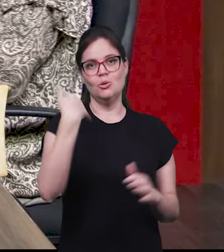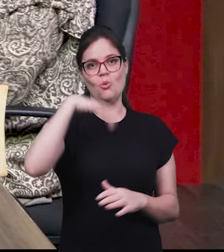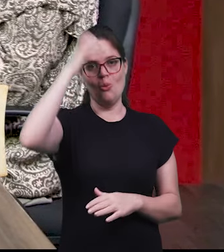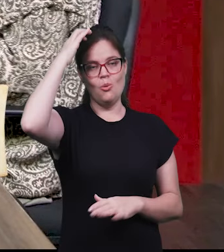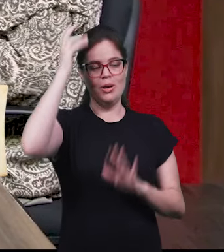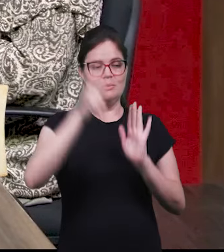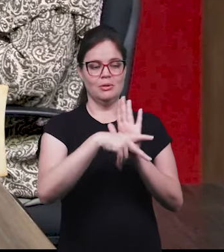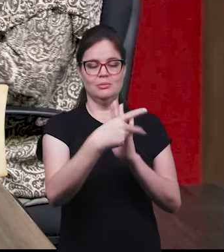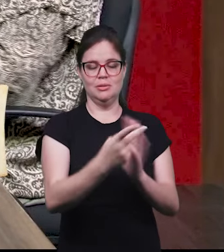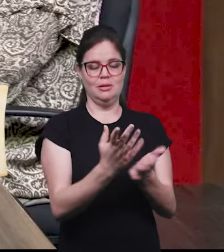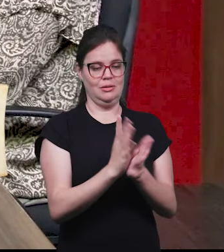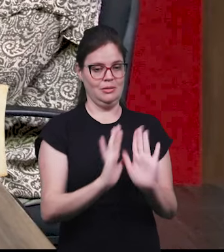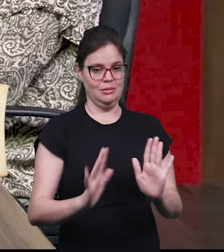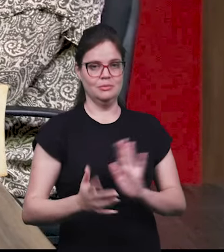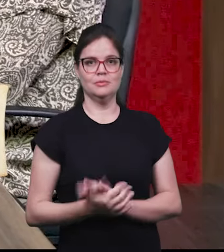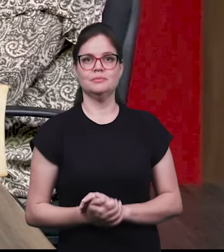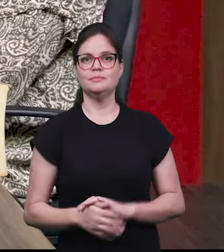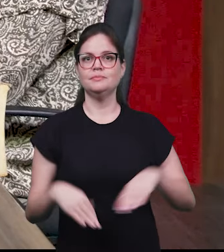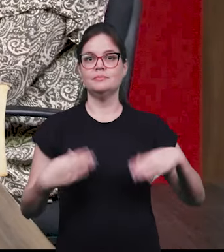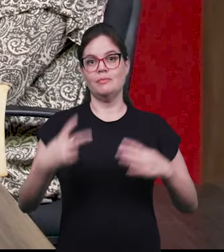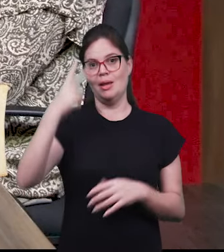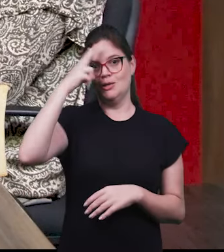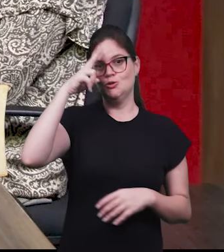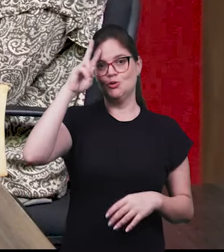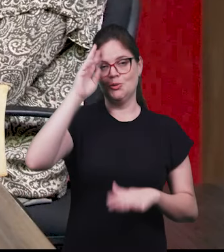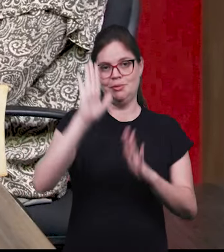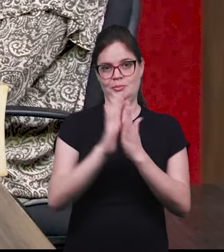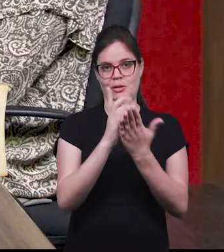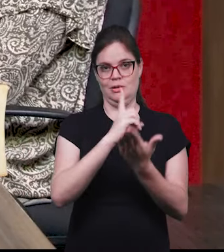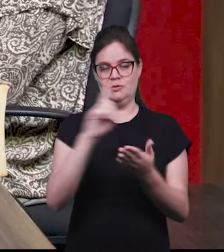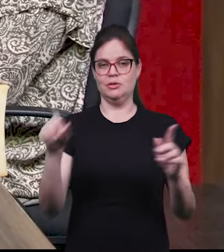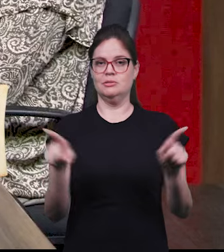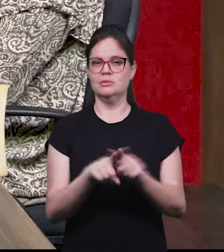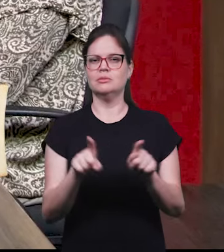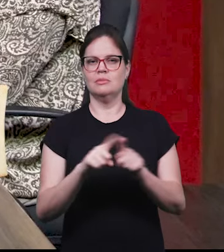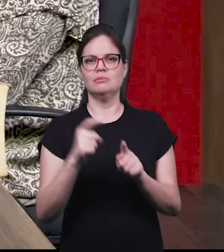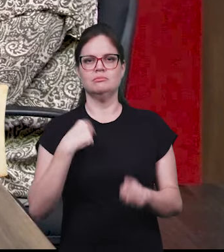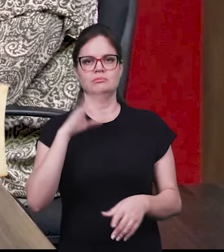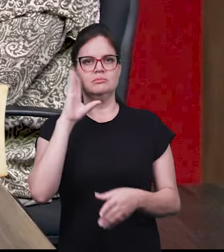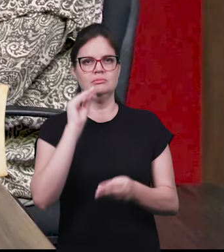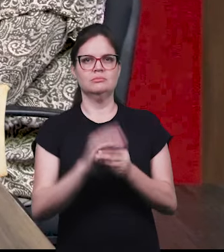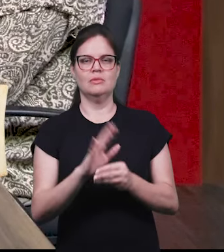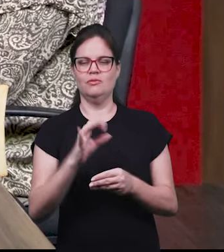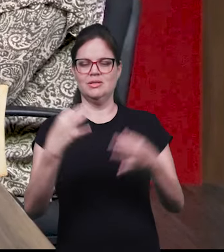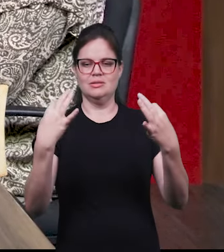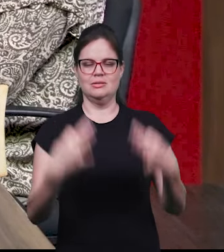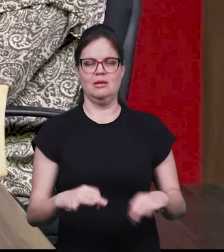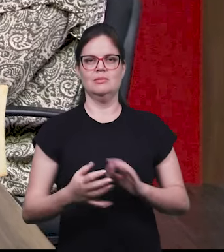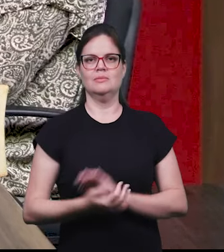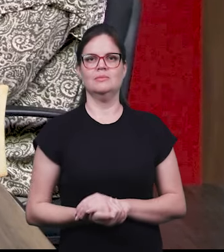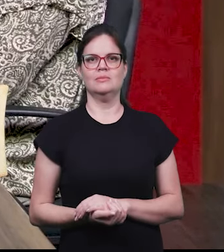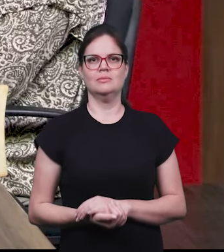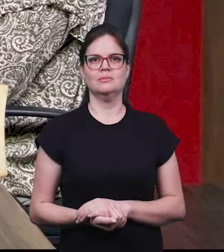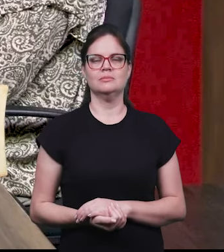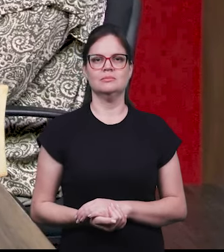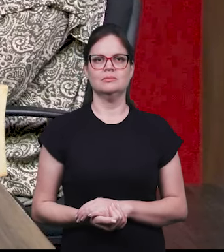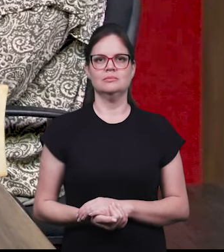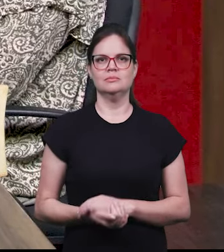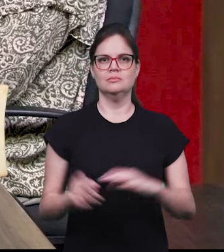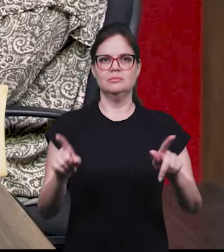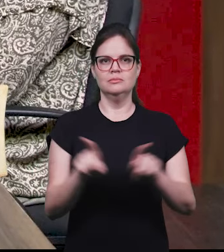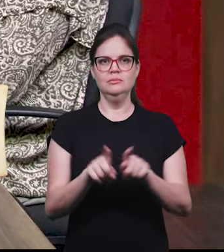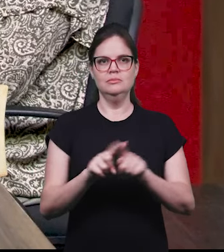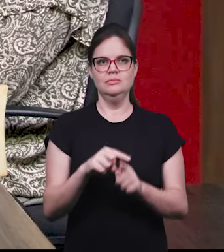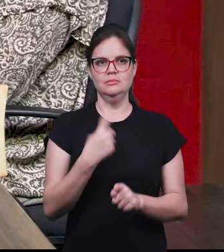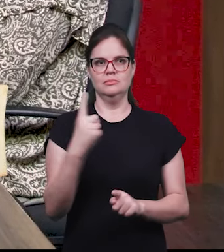então a historicidade bíblica, né, sem exatamente como foi. E a